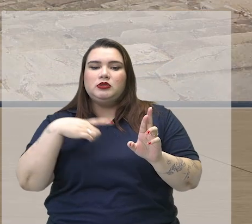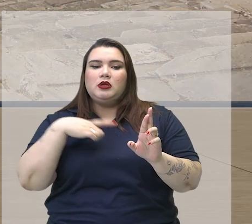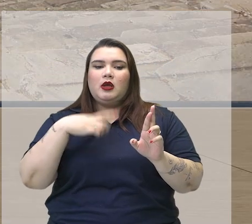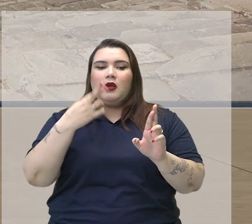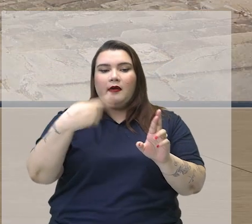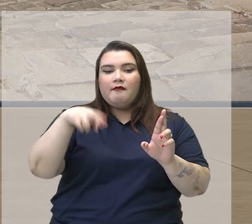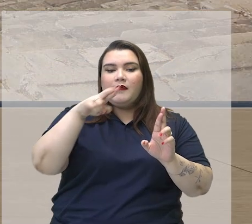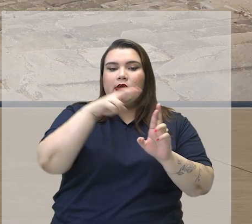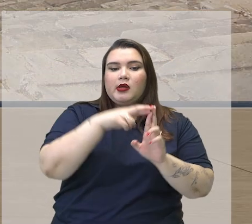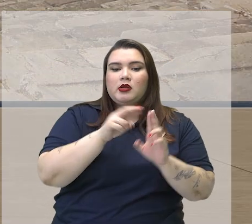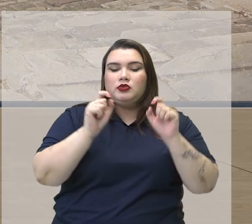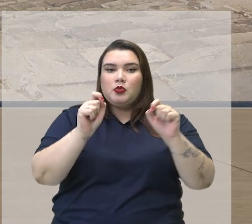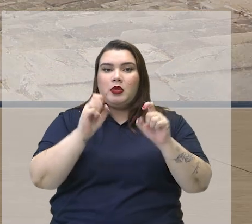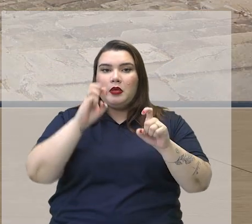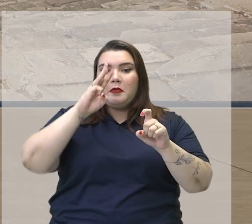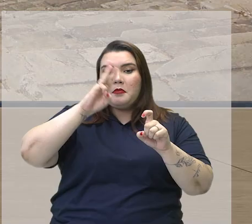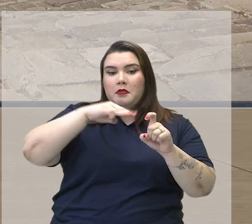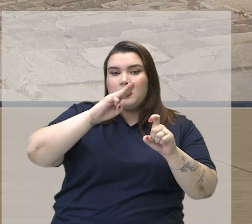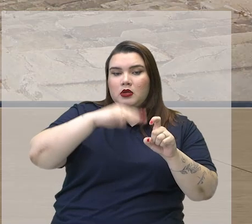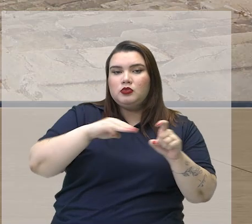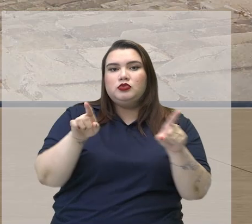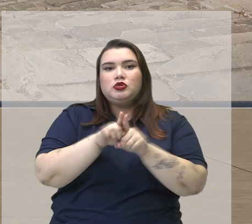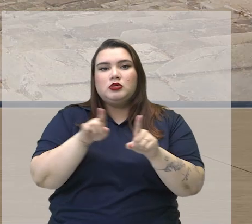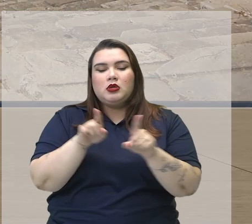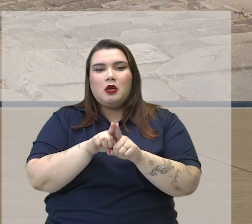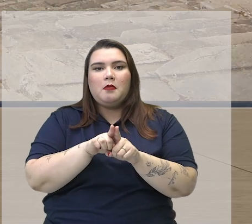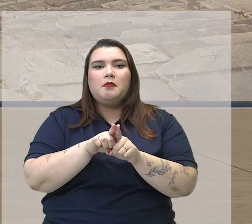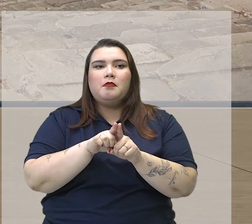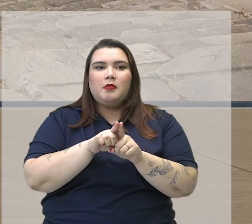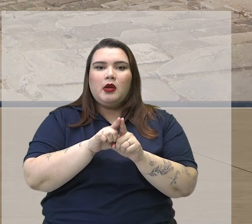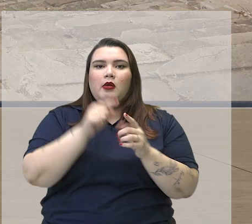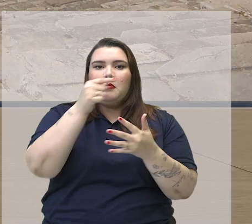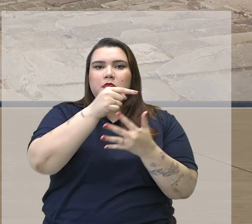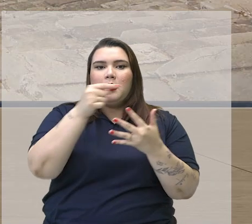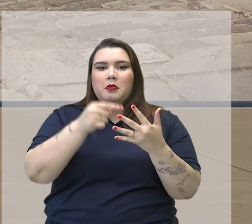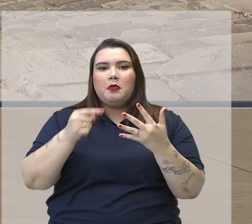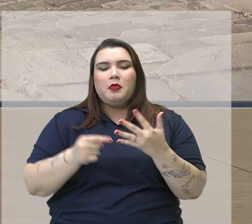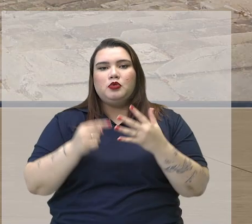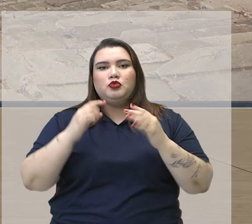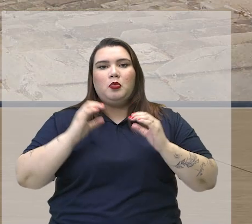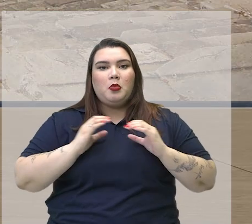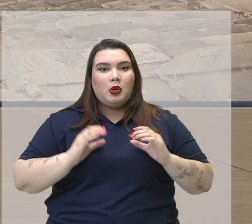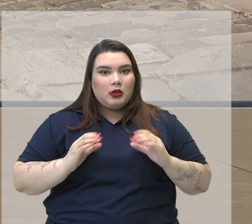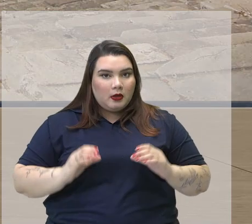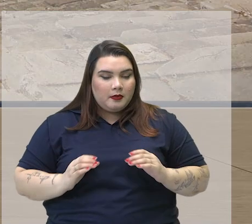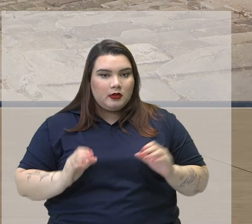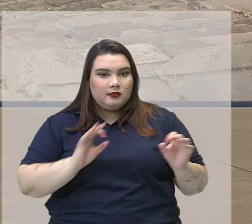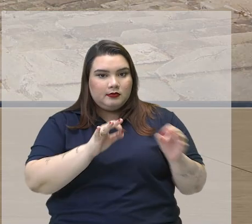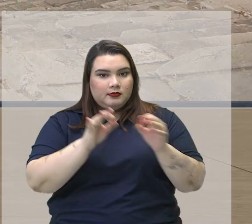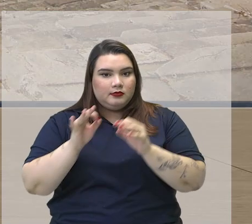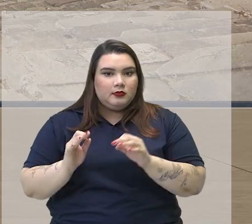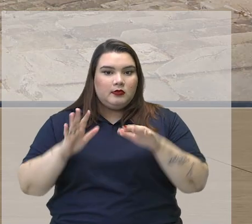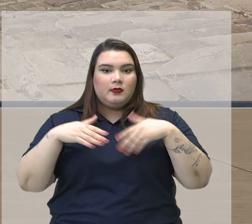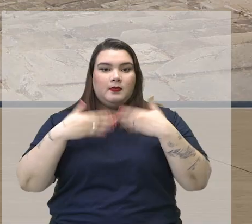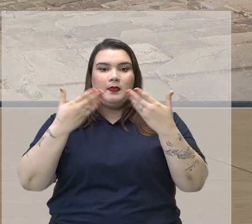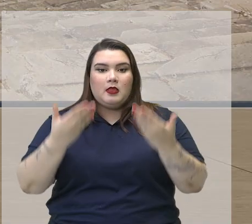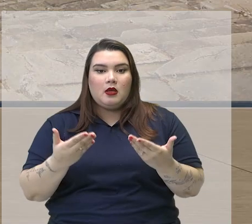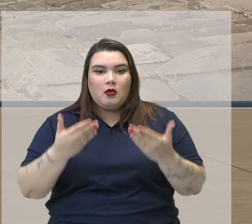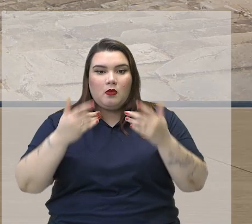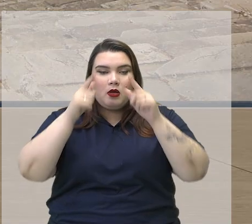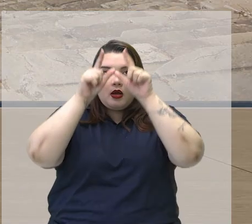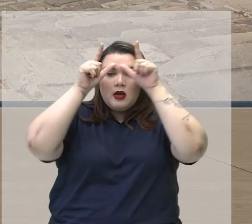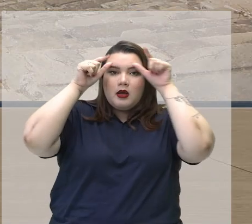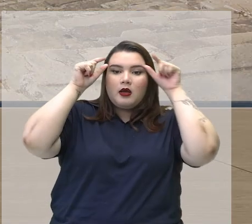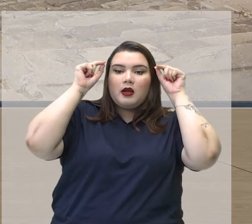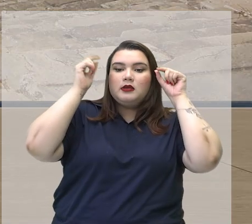vezes envolviam mitos e questões morais. Então, a partir da Grécia Antiga que